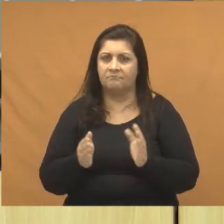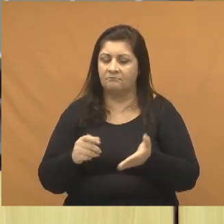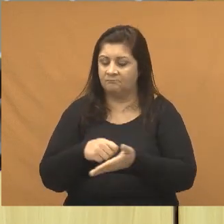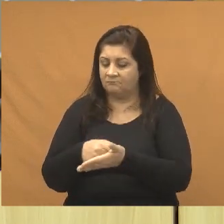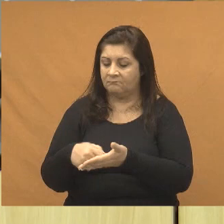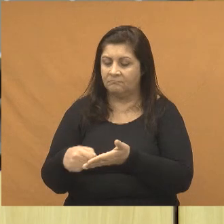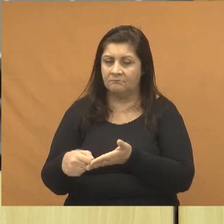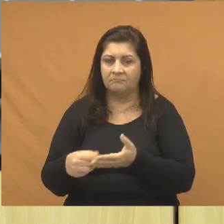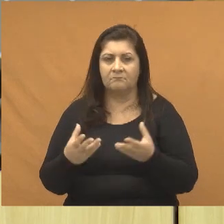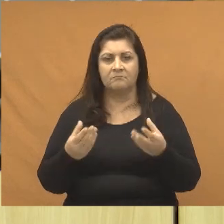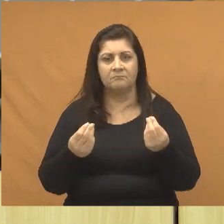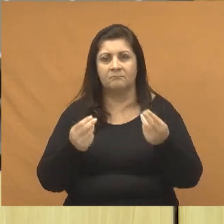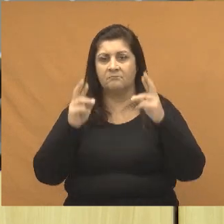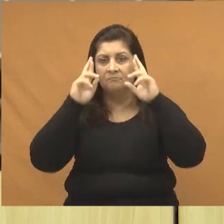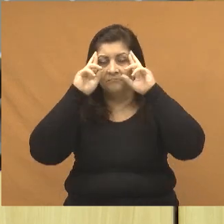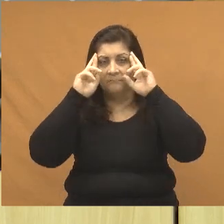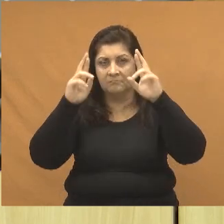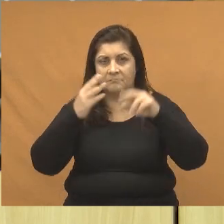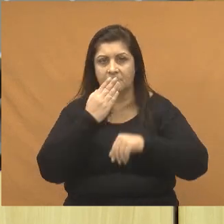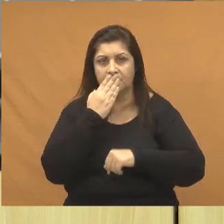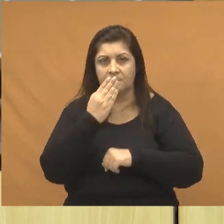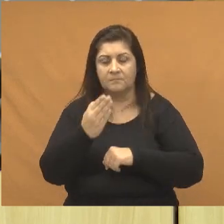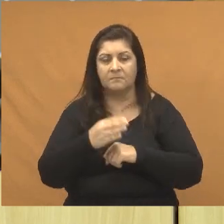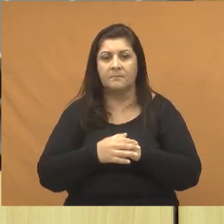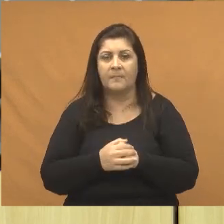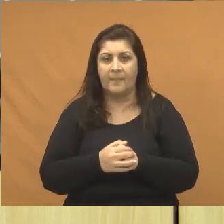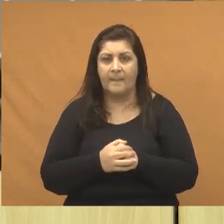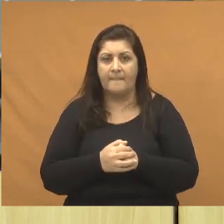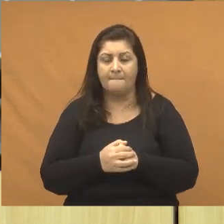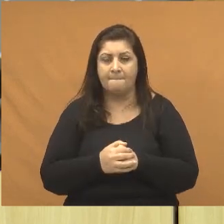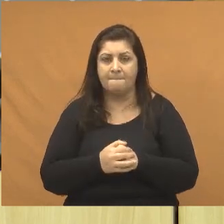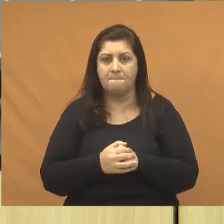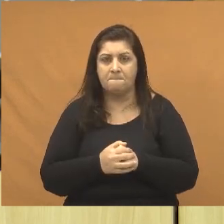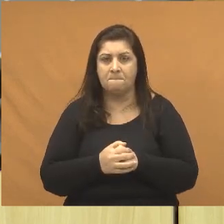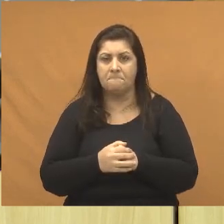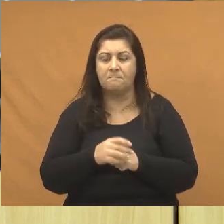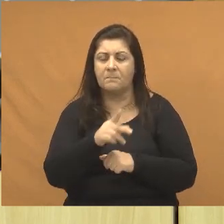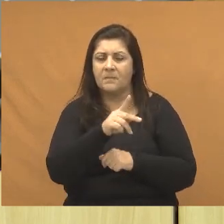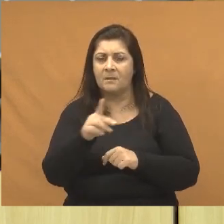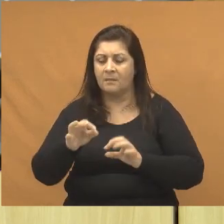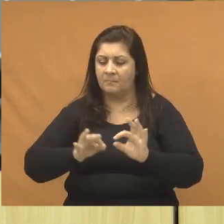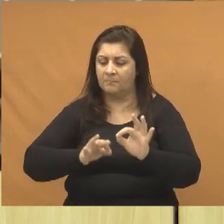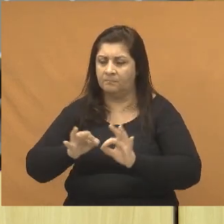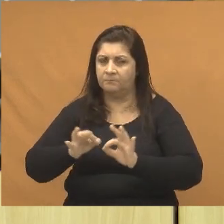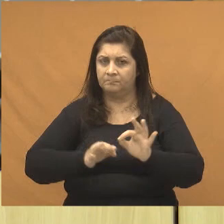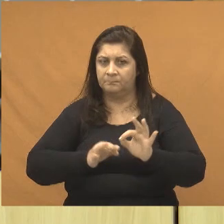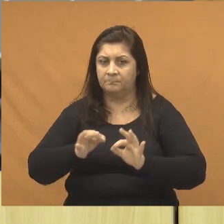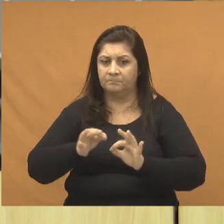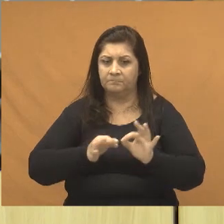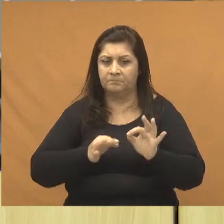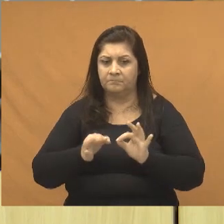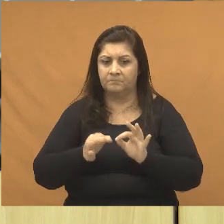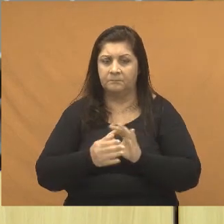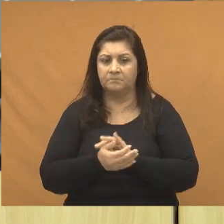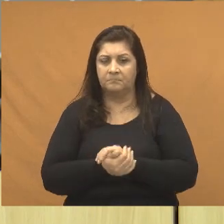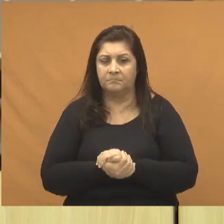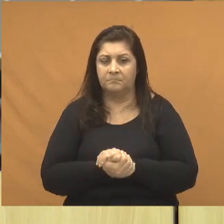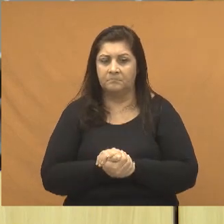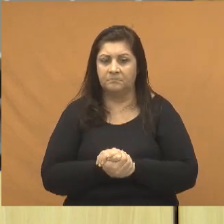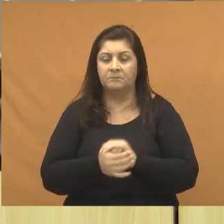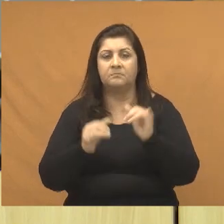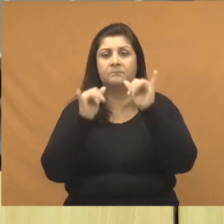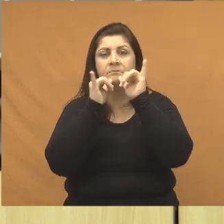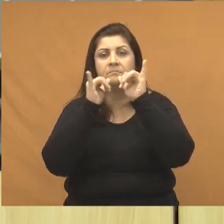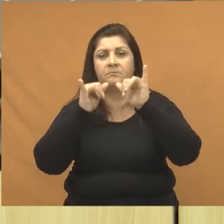registro, respeitosamente requeremos que sejam adotadas providências de exílio